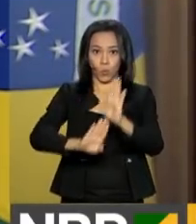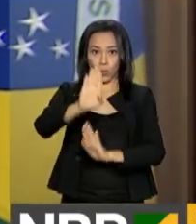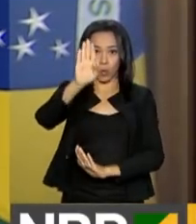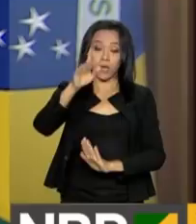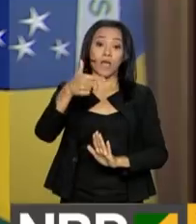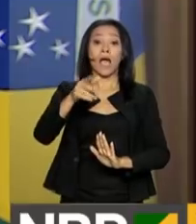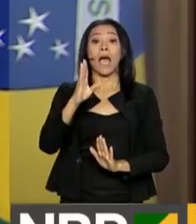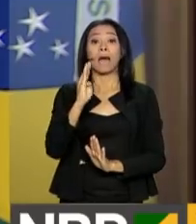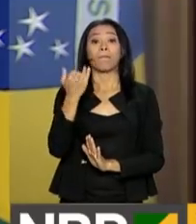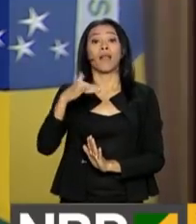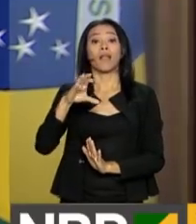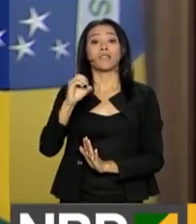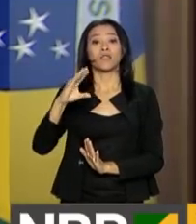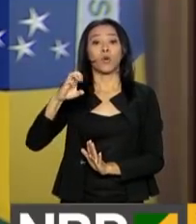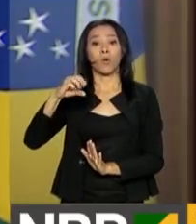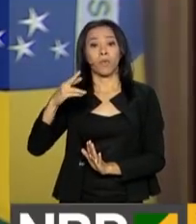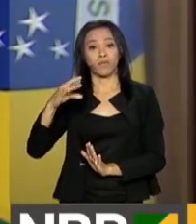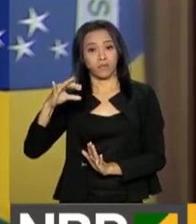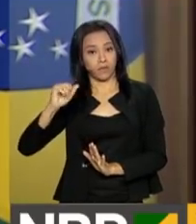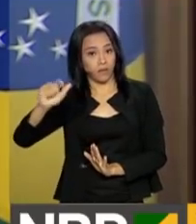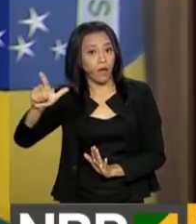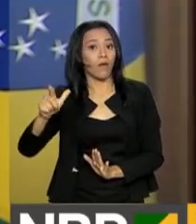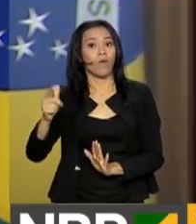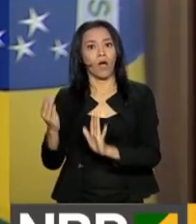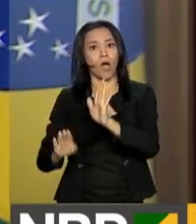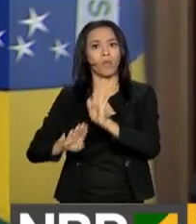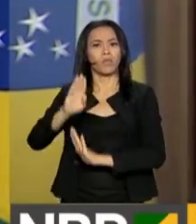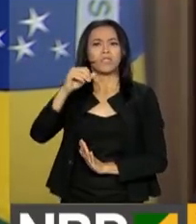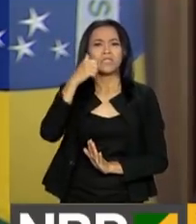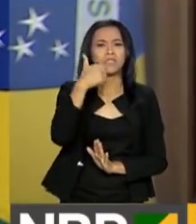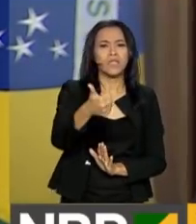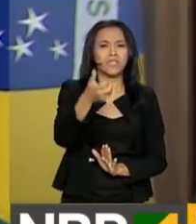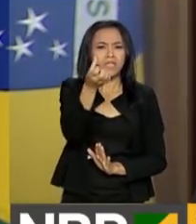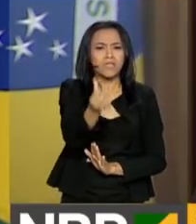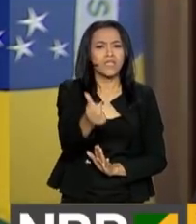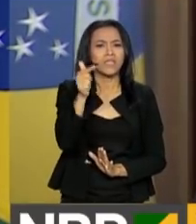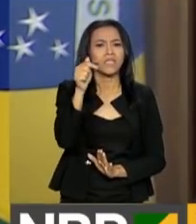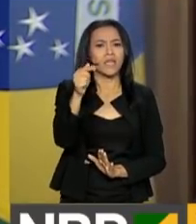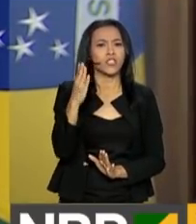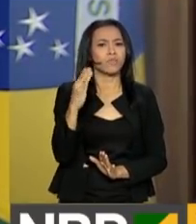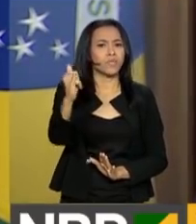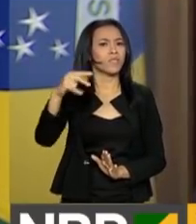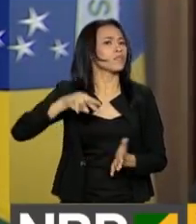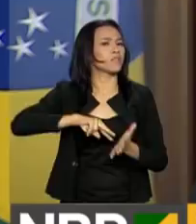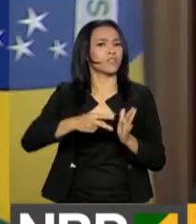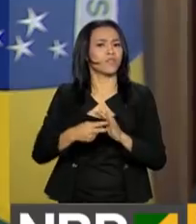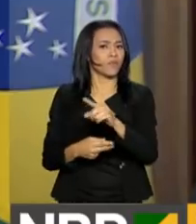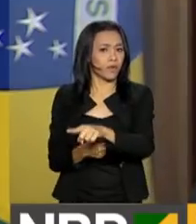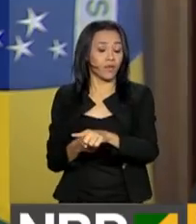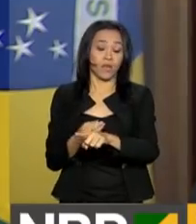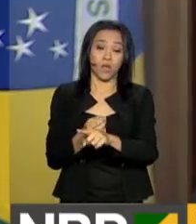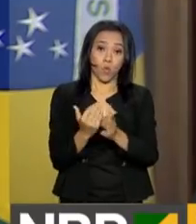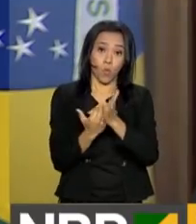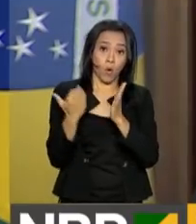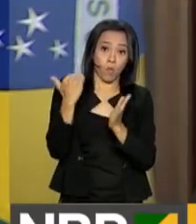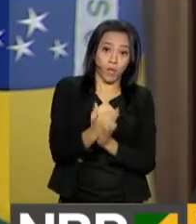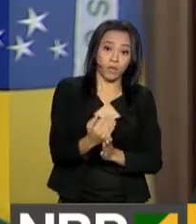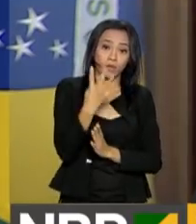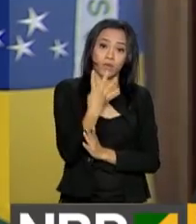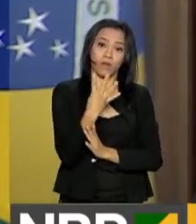com saldo de 67 bilhões sabe o que significa isso um crescimento de 40%